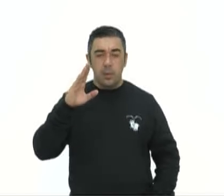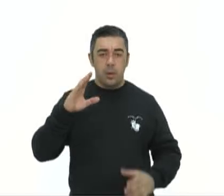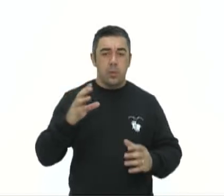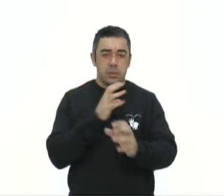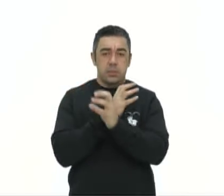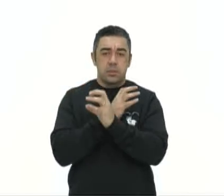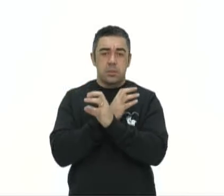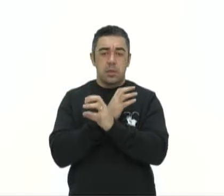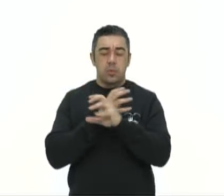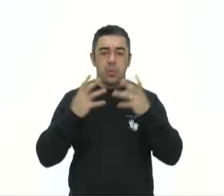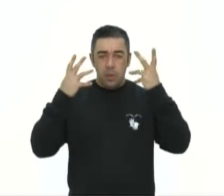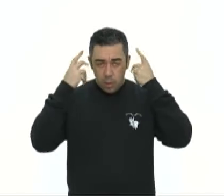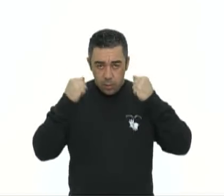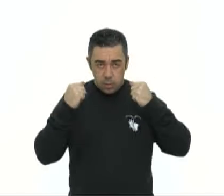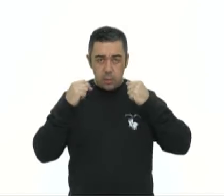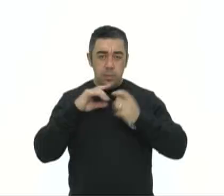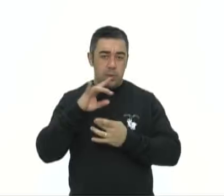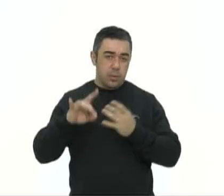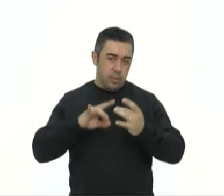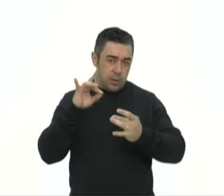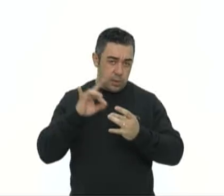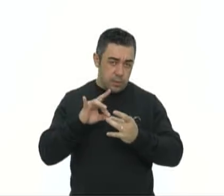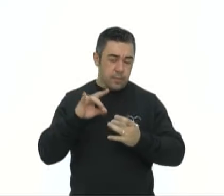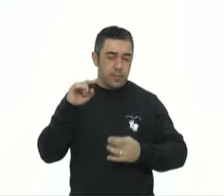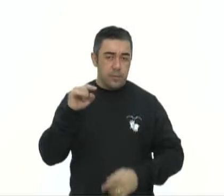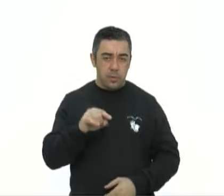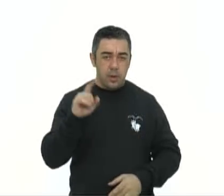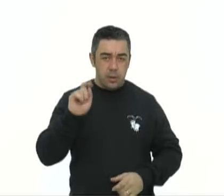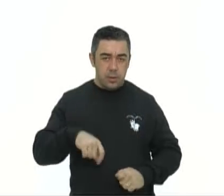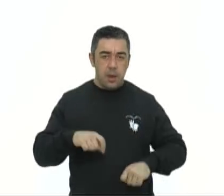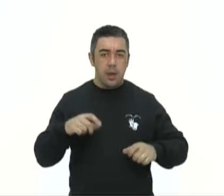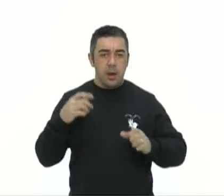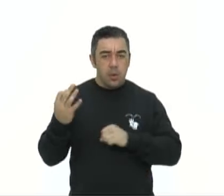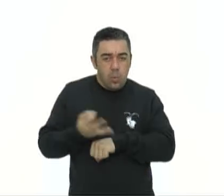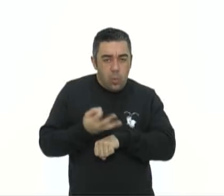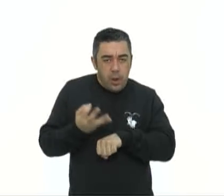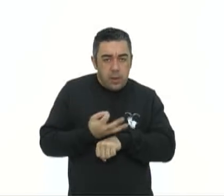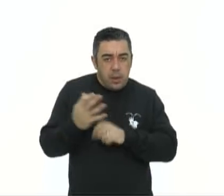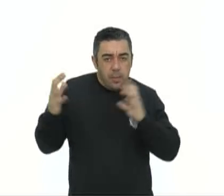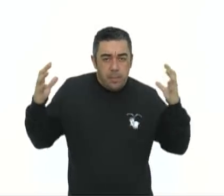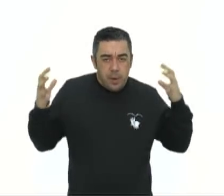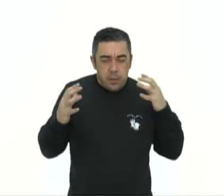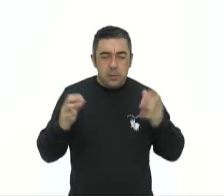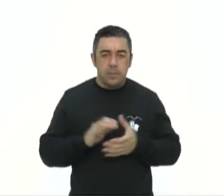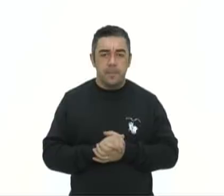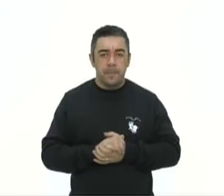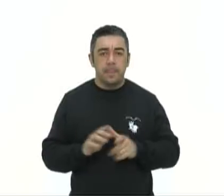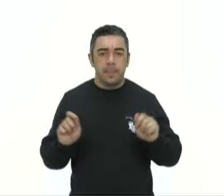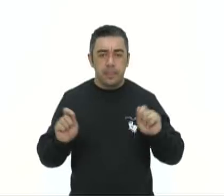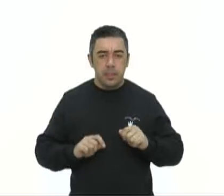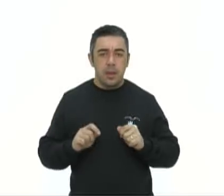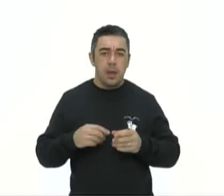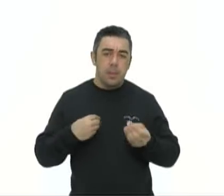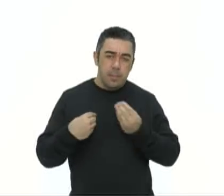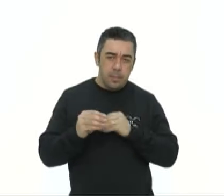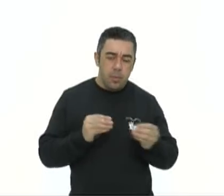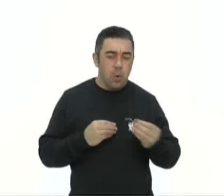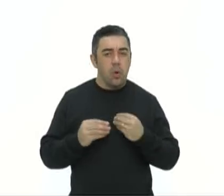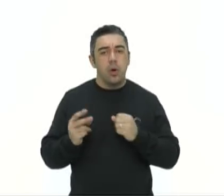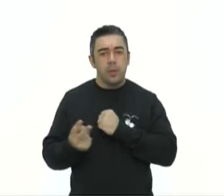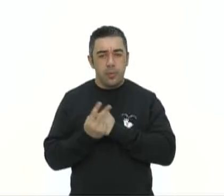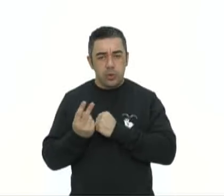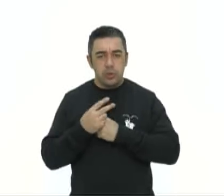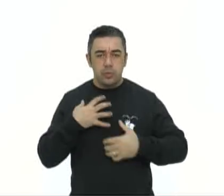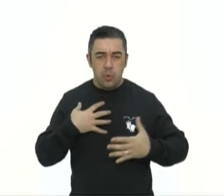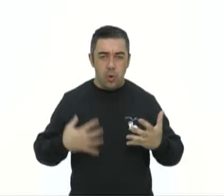dos animais, especializado em suportar pressões. Serve de suporte para partes moles, protegendo os órgãos